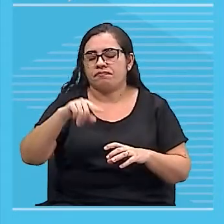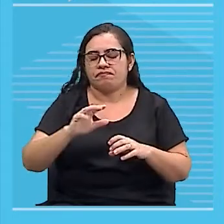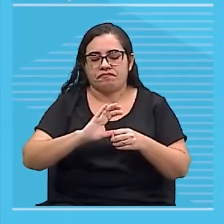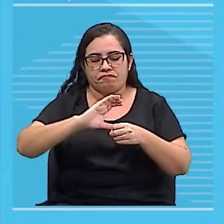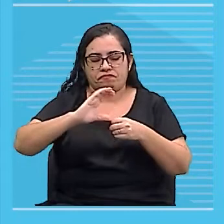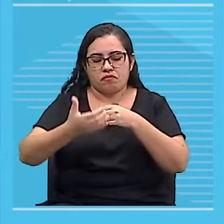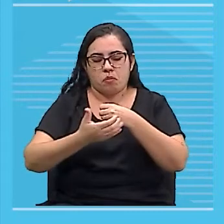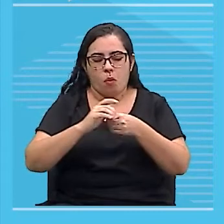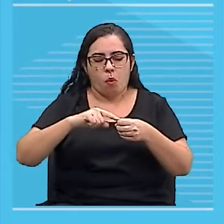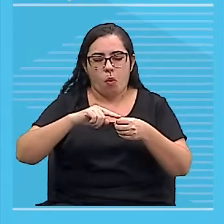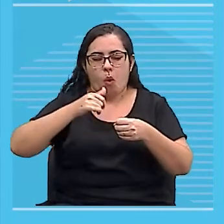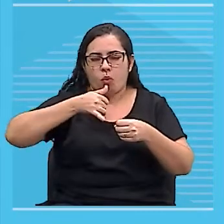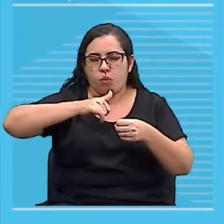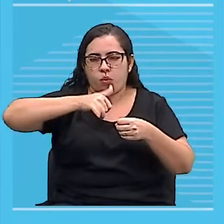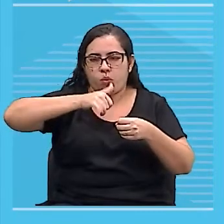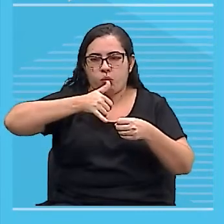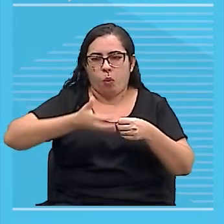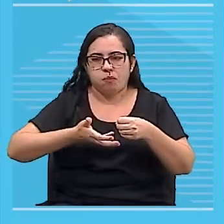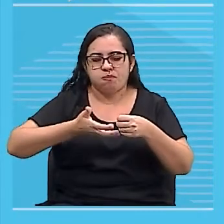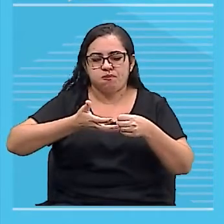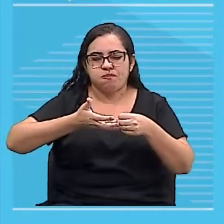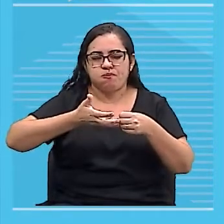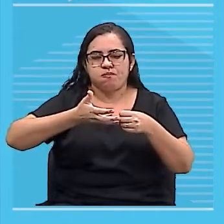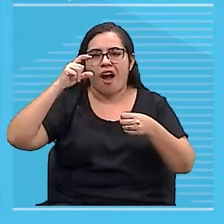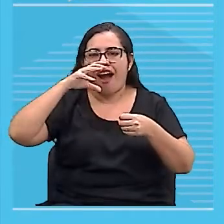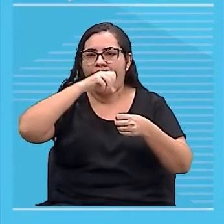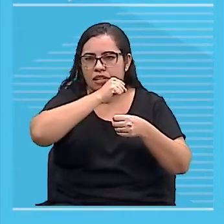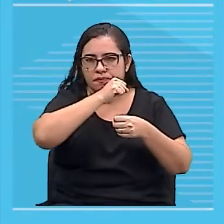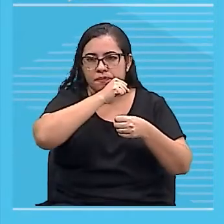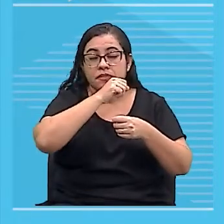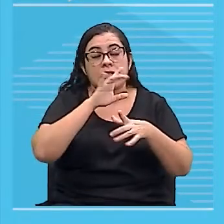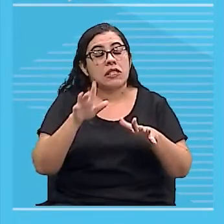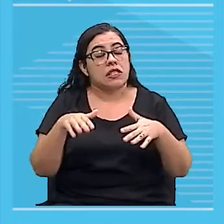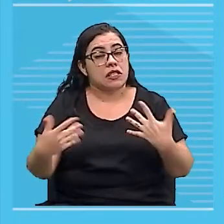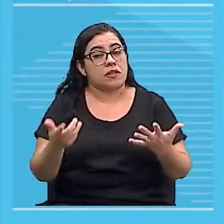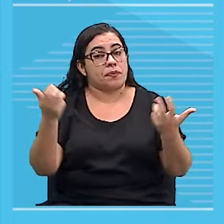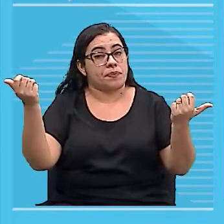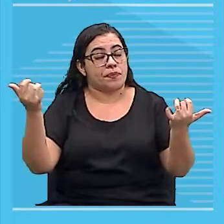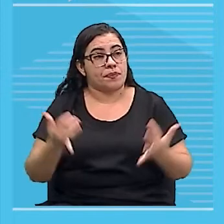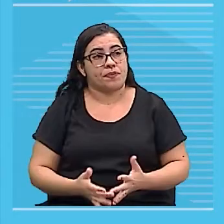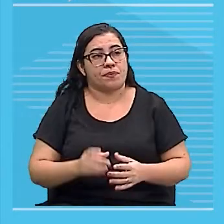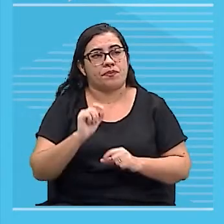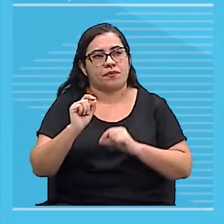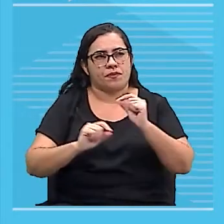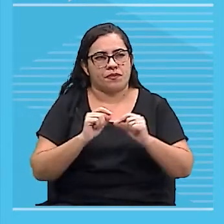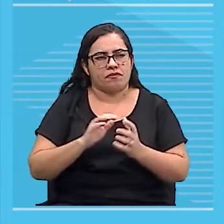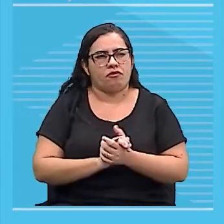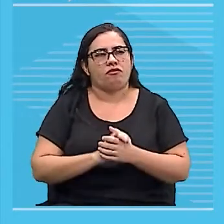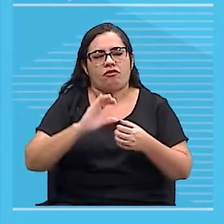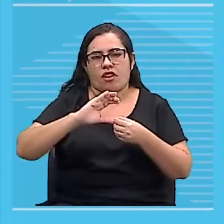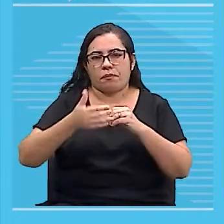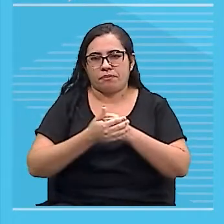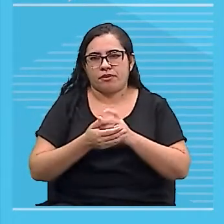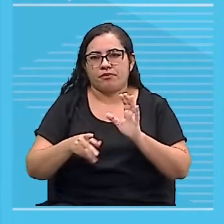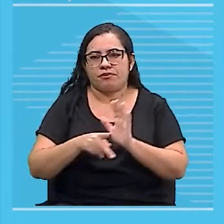carregando. Beleza? Então, jovens, você tem um exemplo da utilização de